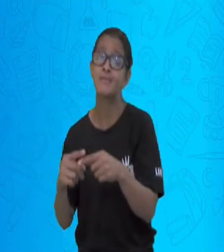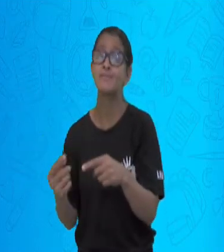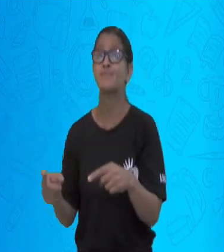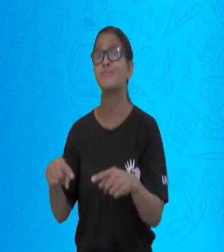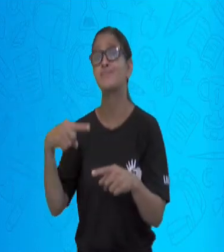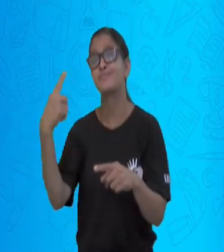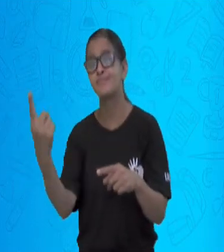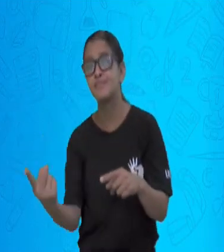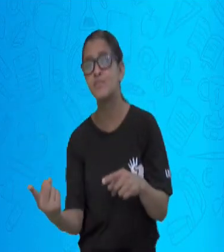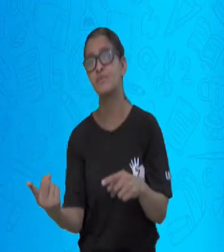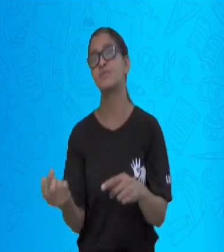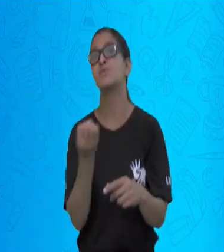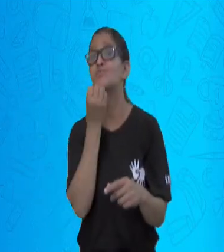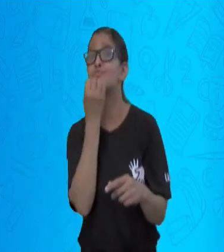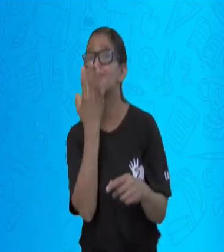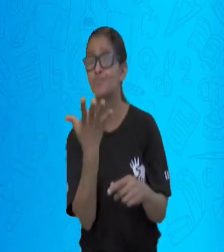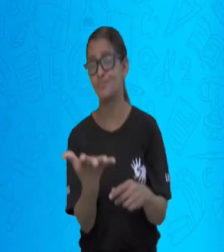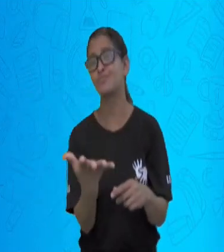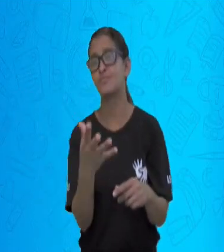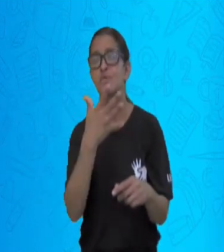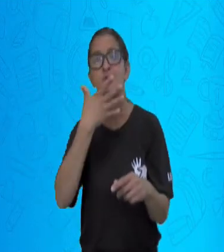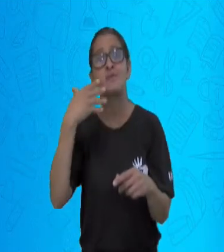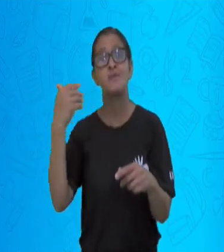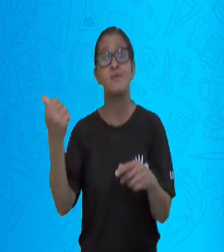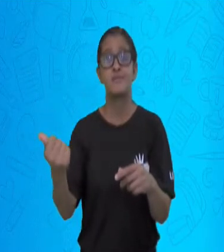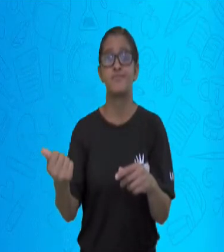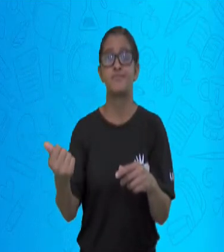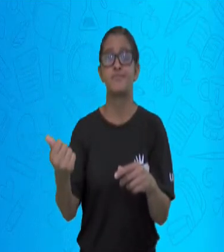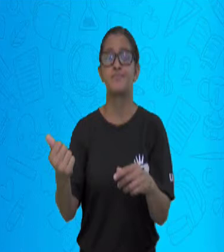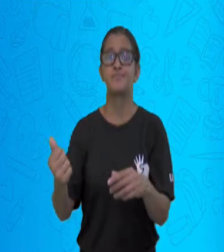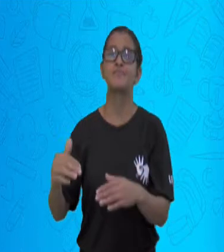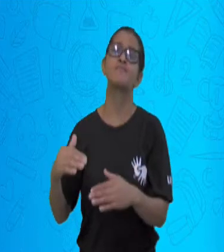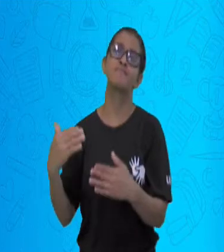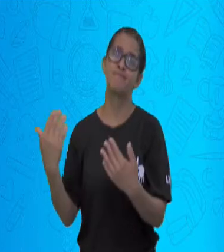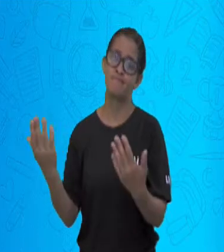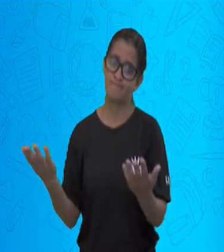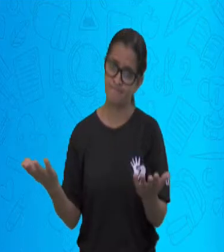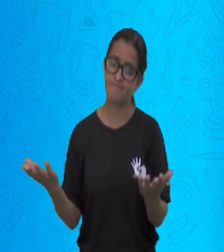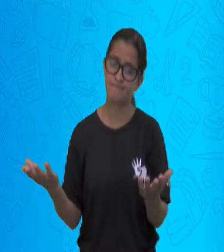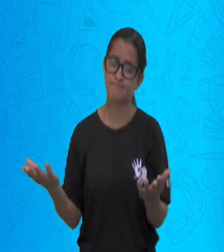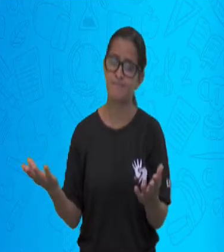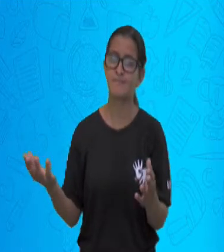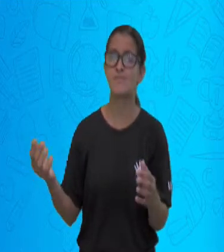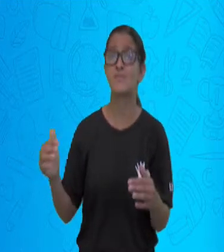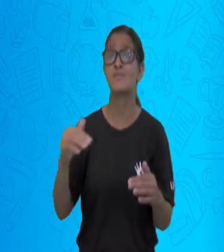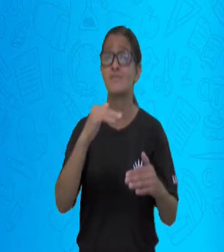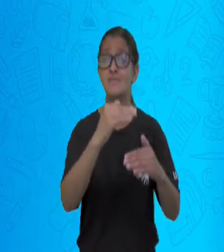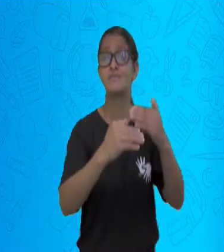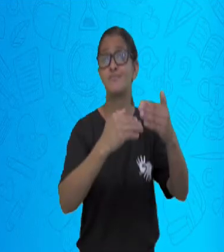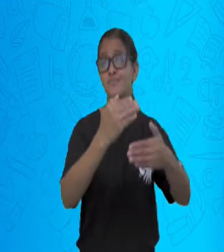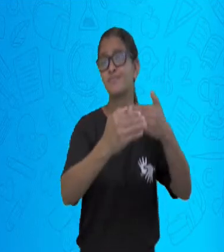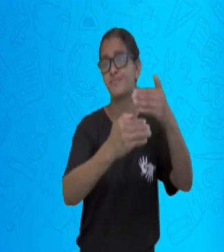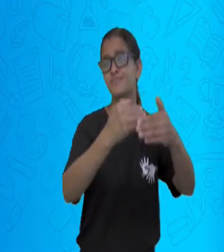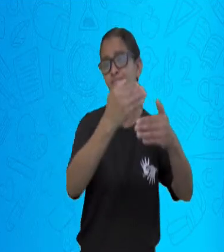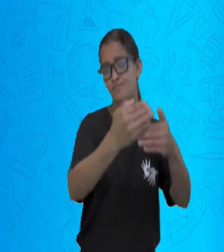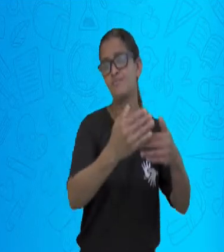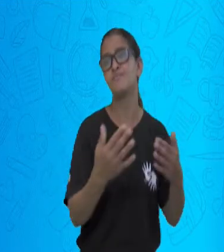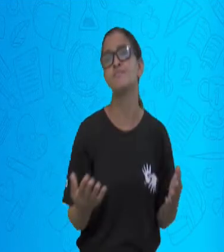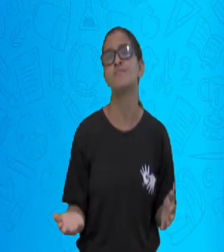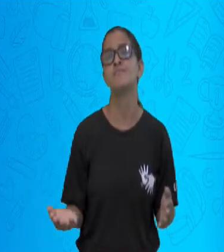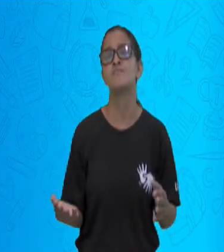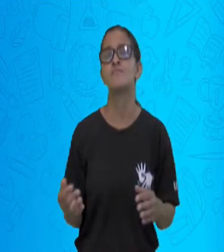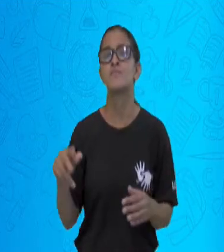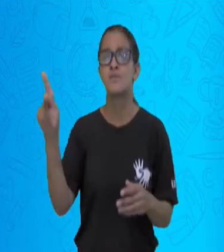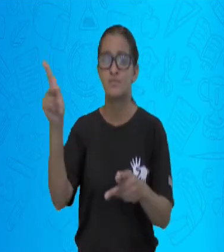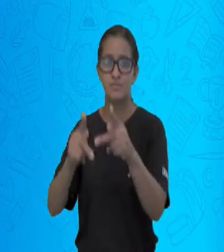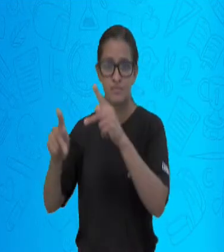Então, existe um ponto bom e um ponto ruim. Aumentos de moradias, né? A nossa população brasileira, a população mundial